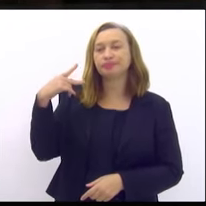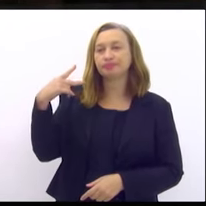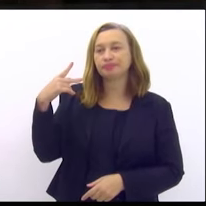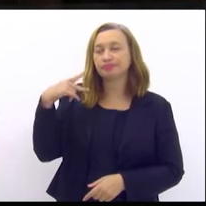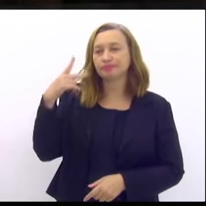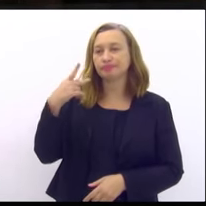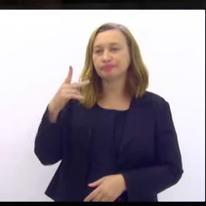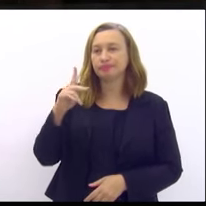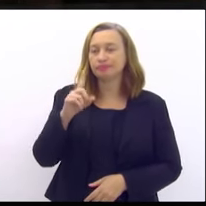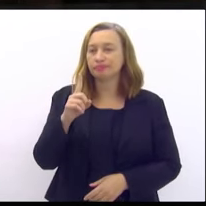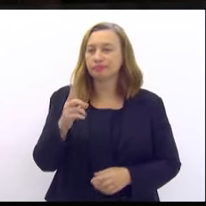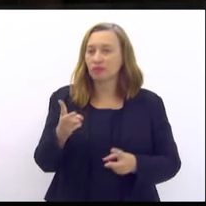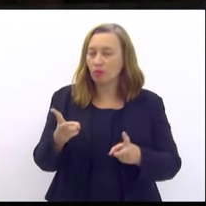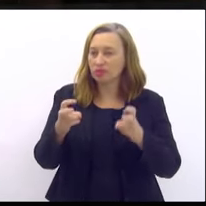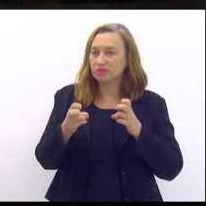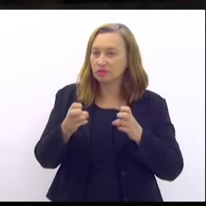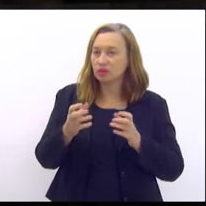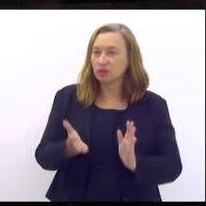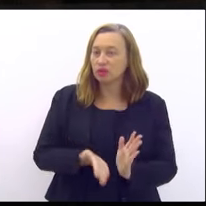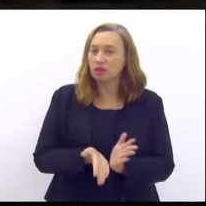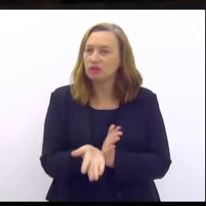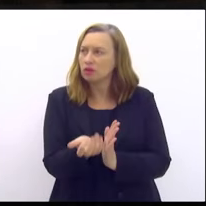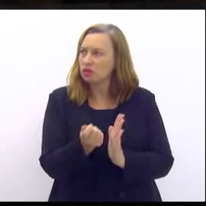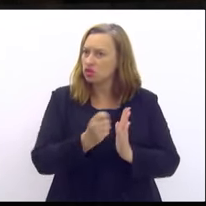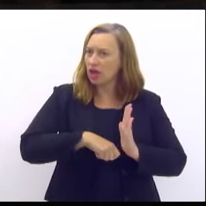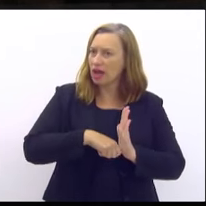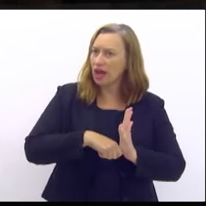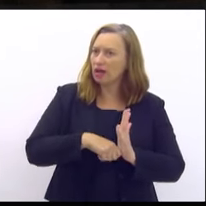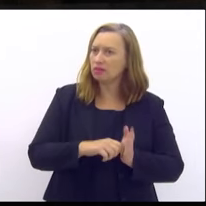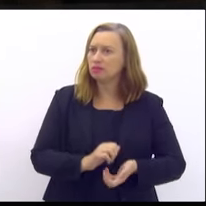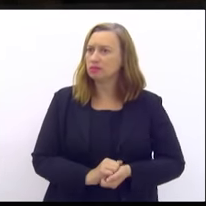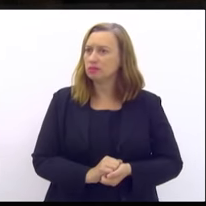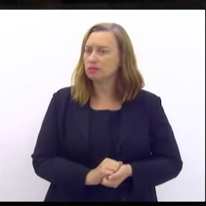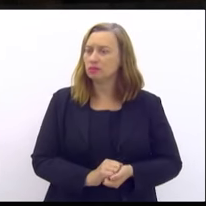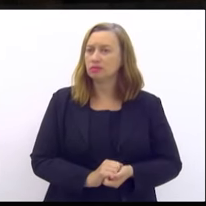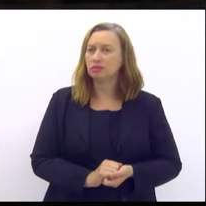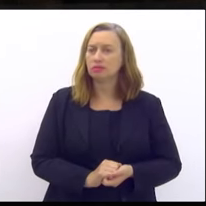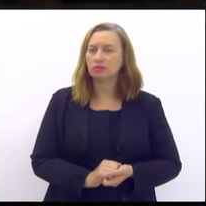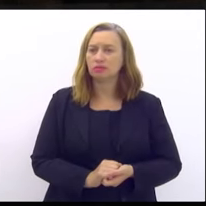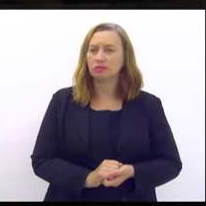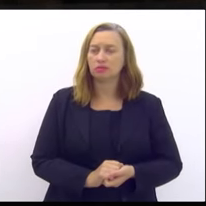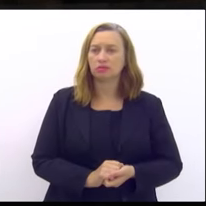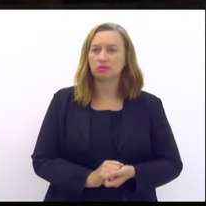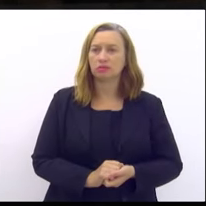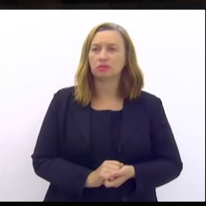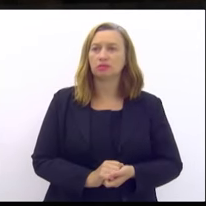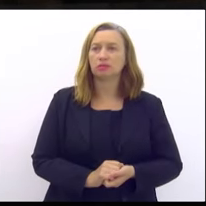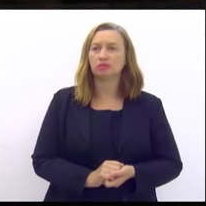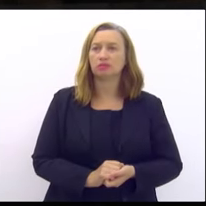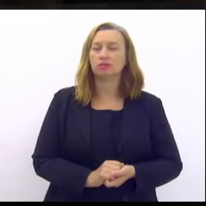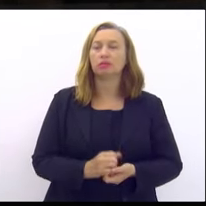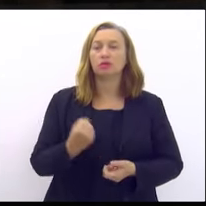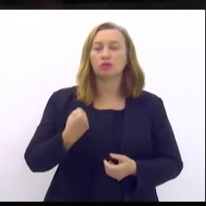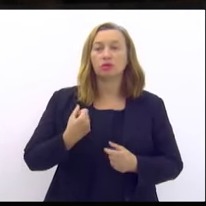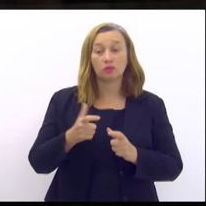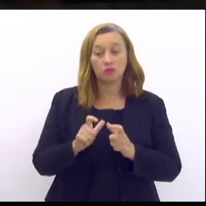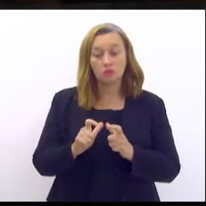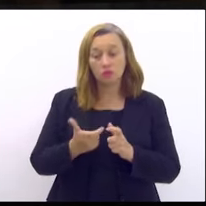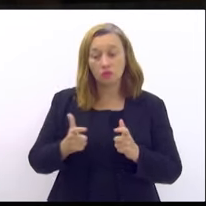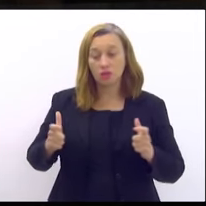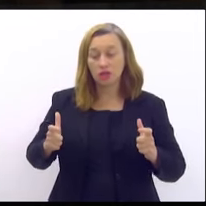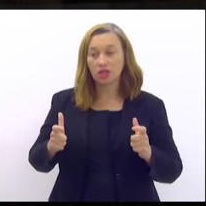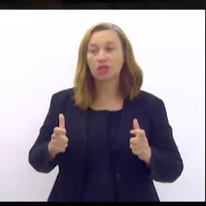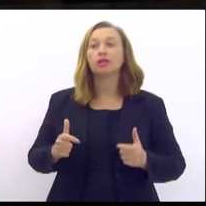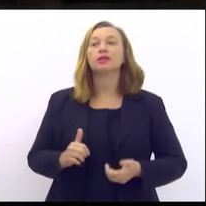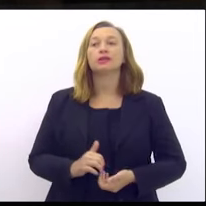percebendo o que que é a reforma tributária mas o Lobby a favor é muito muito grande né agora eu